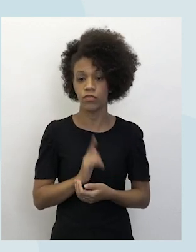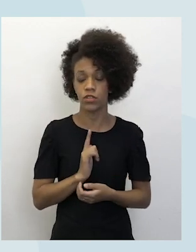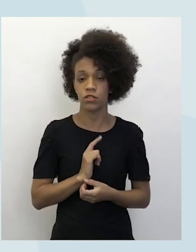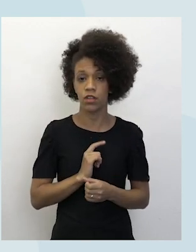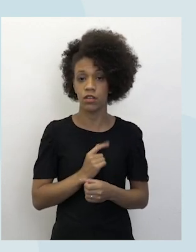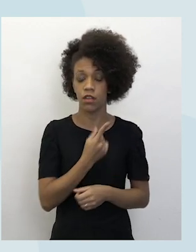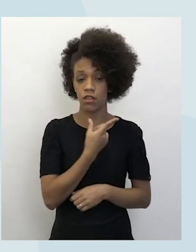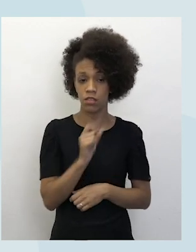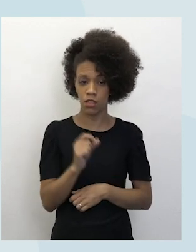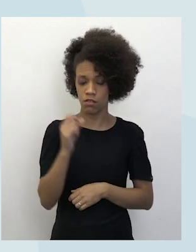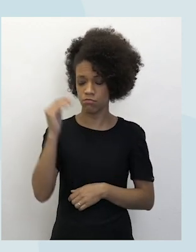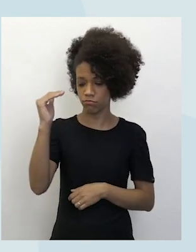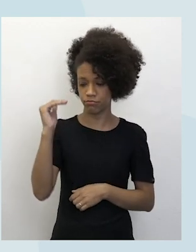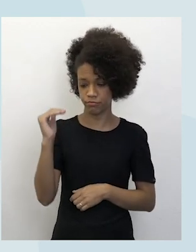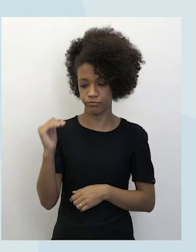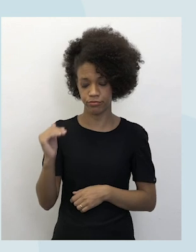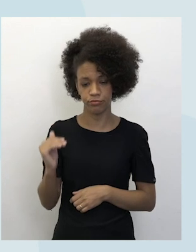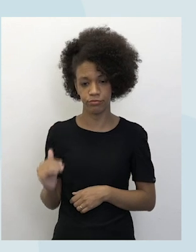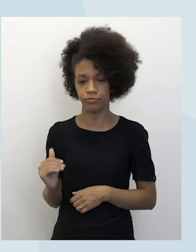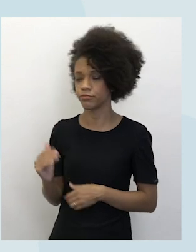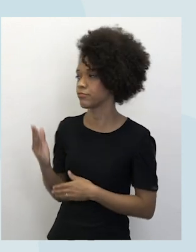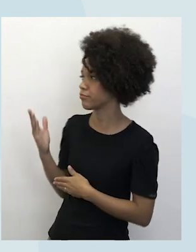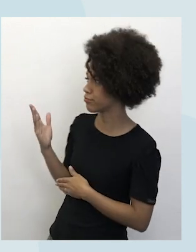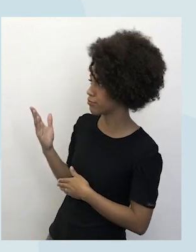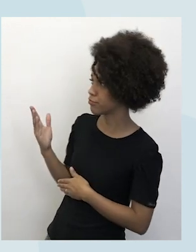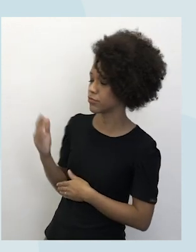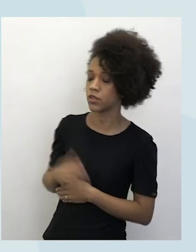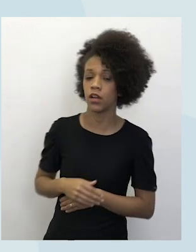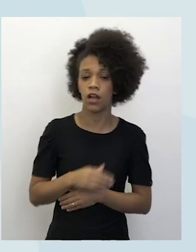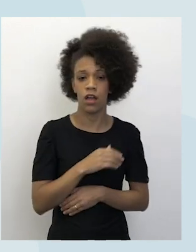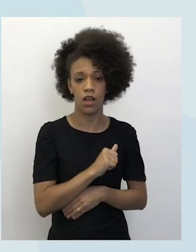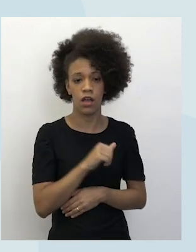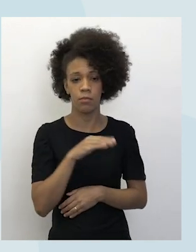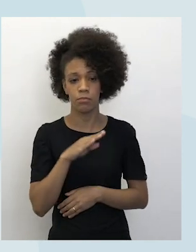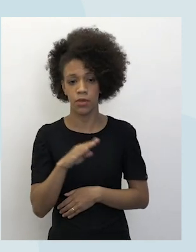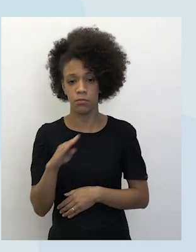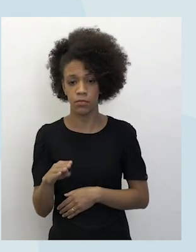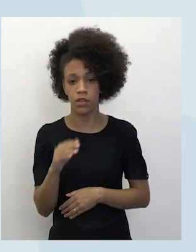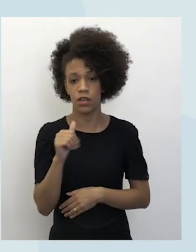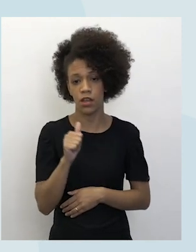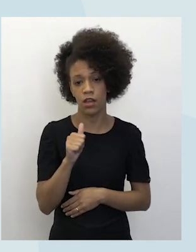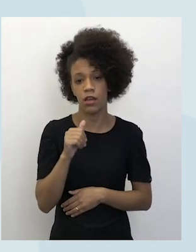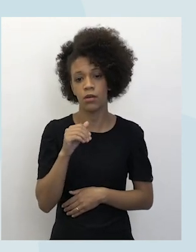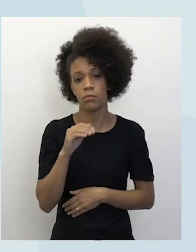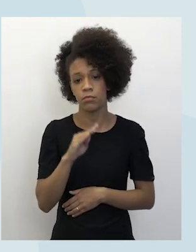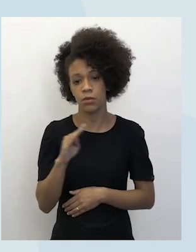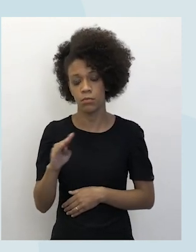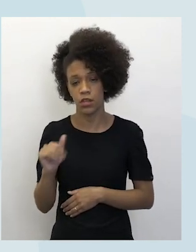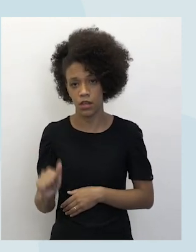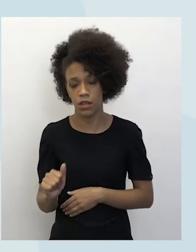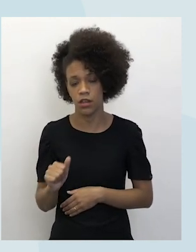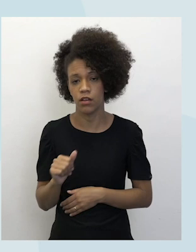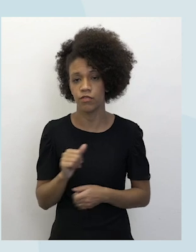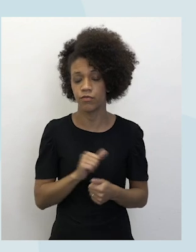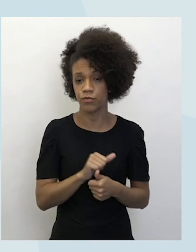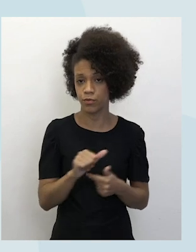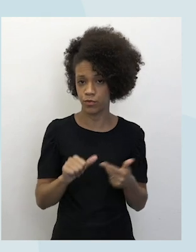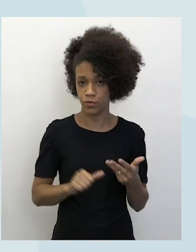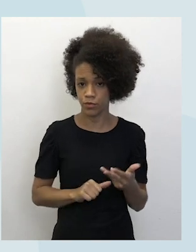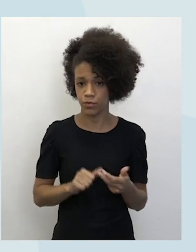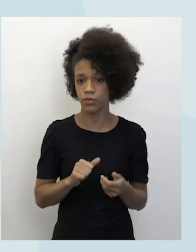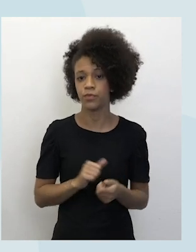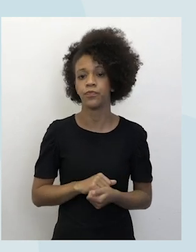versos até o final e uma sequência diversos olha só a bebê a porque olha só vamos vão contar o e em